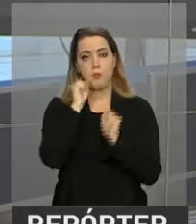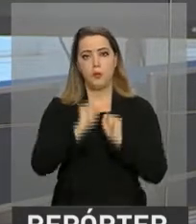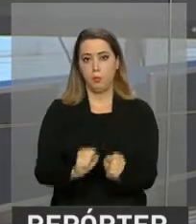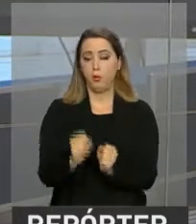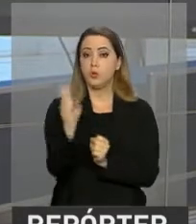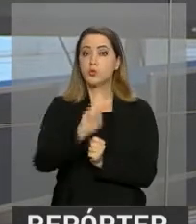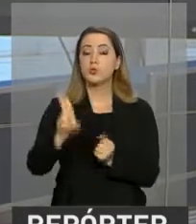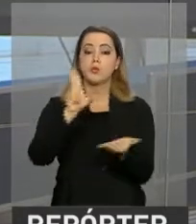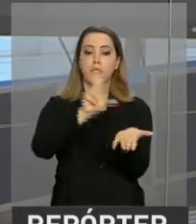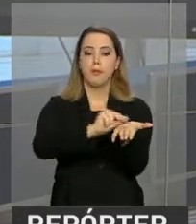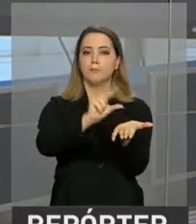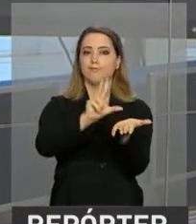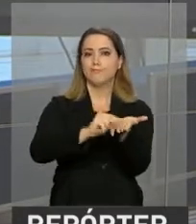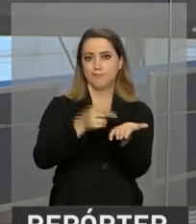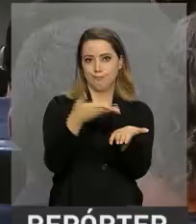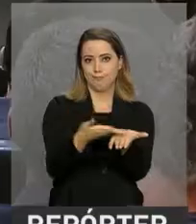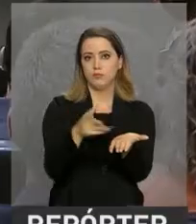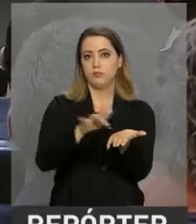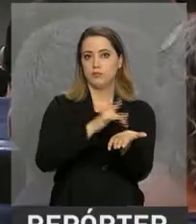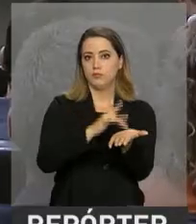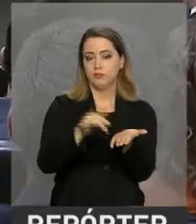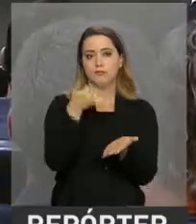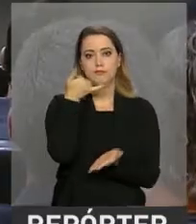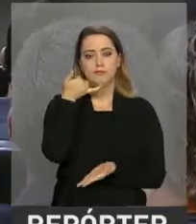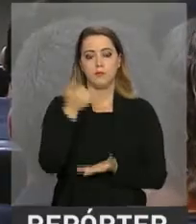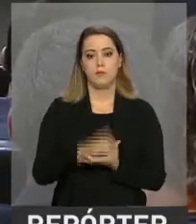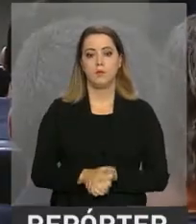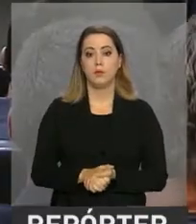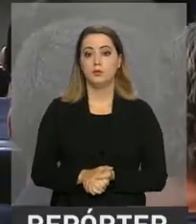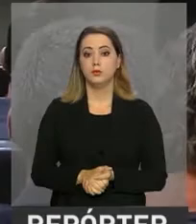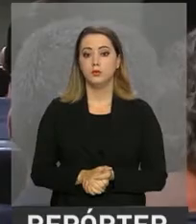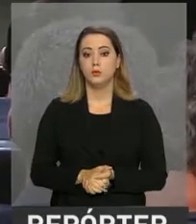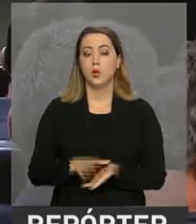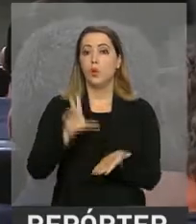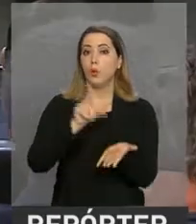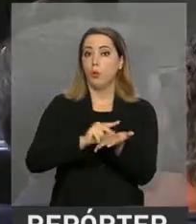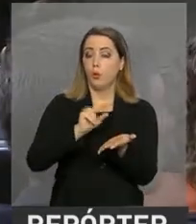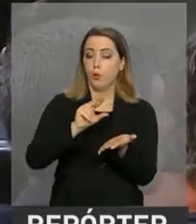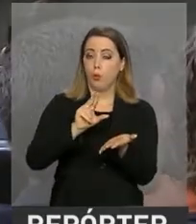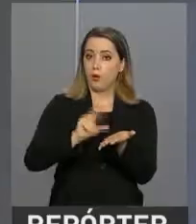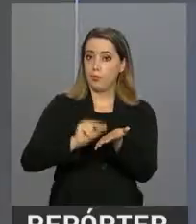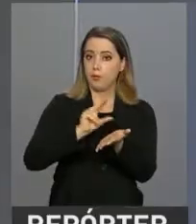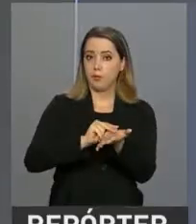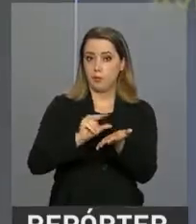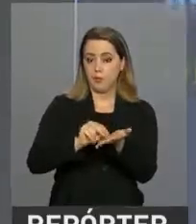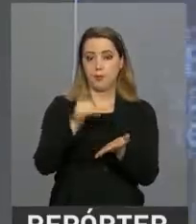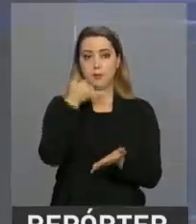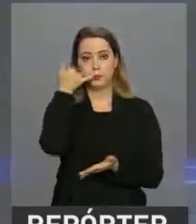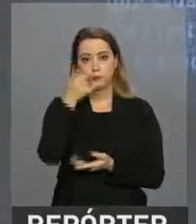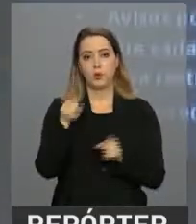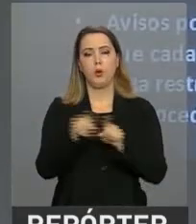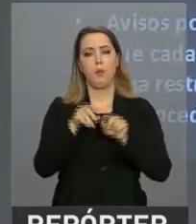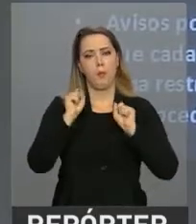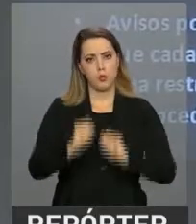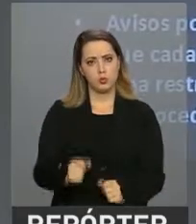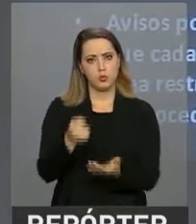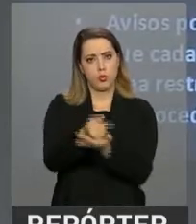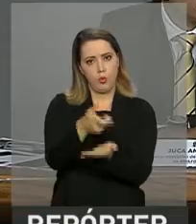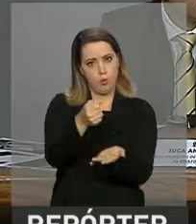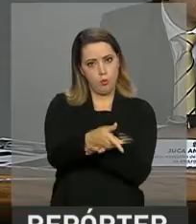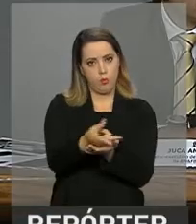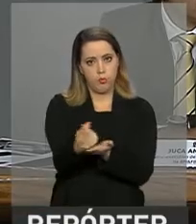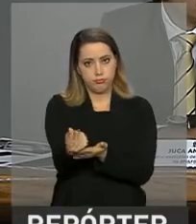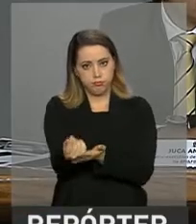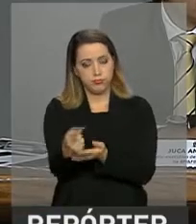meio de um aplicativo de celular um aplicativo para realizar transações com o tesouro direto pelo celular é a